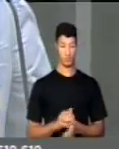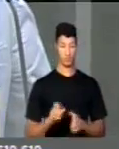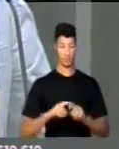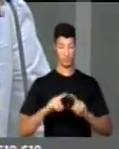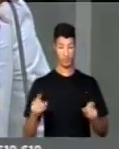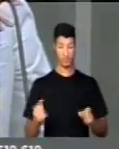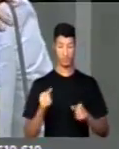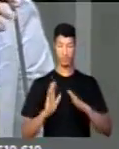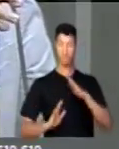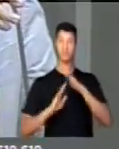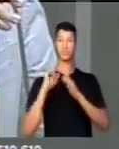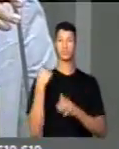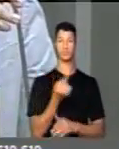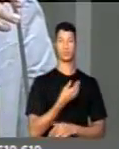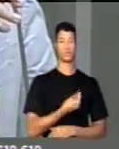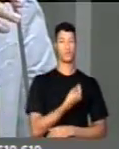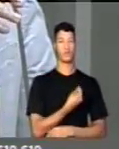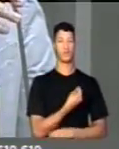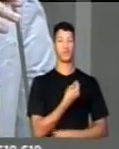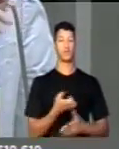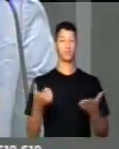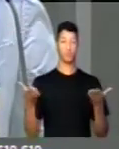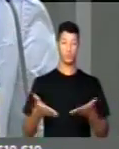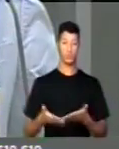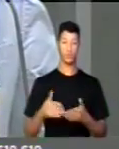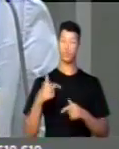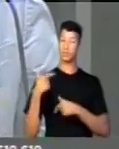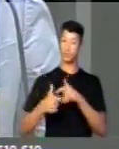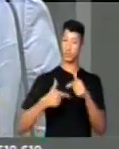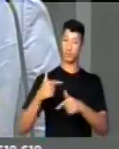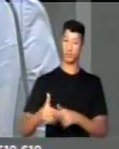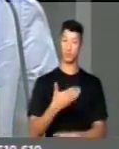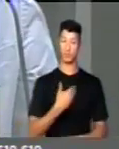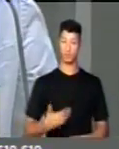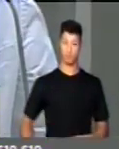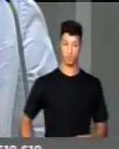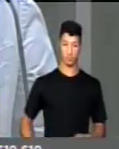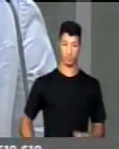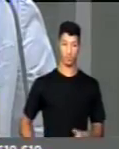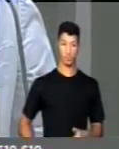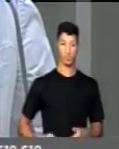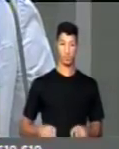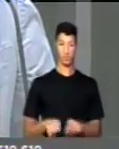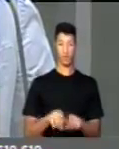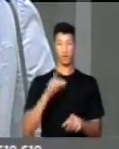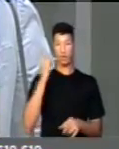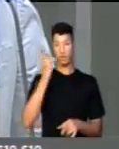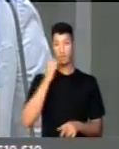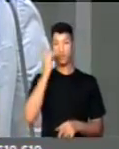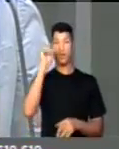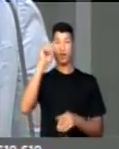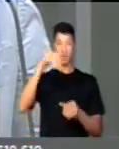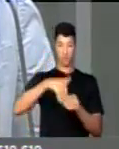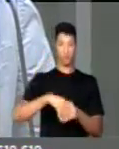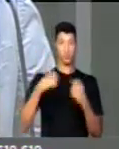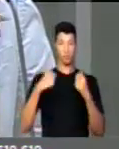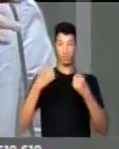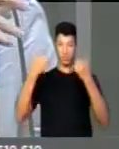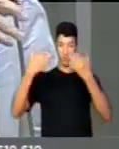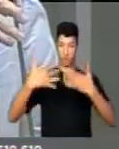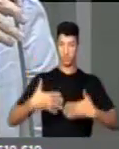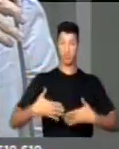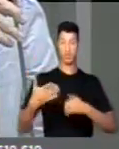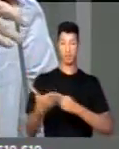mais aguda do que a que vivemos hoje. E os servidores públicos, inclusive os deputados que votaram, terão que explicar a